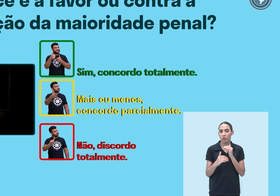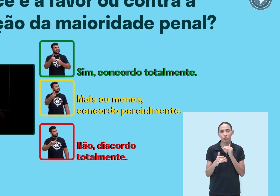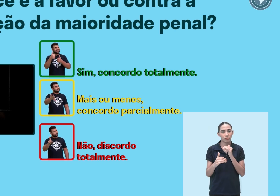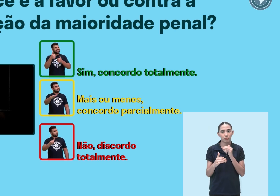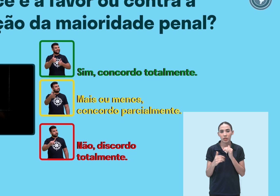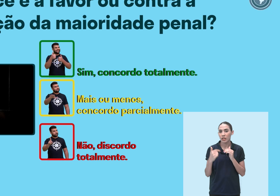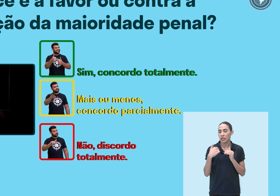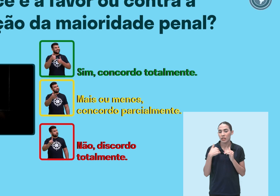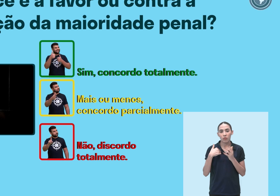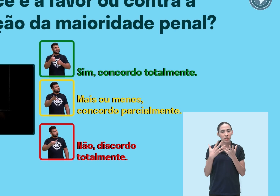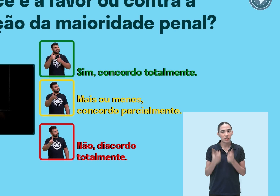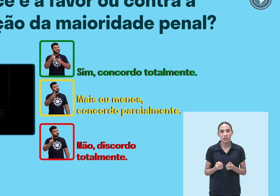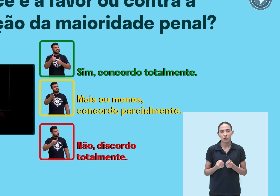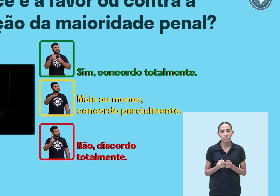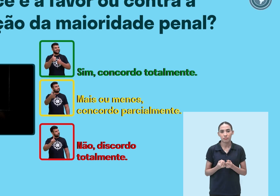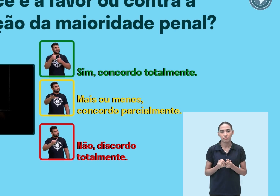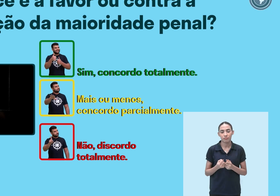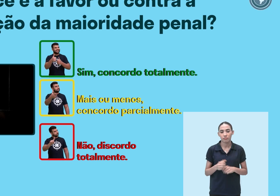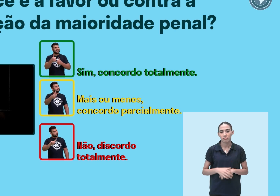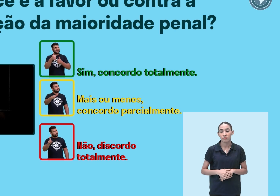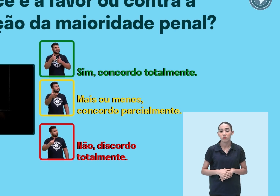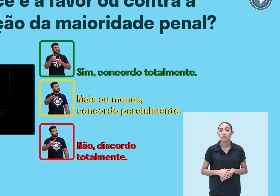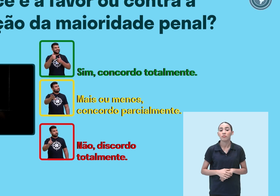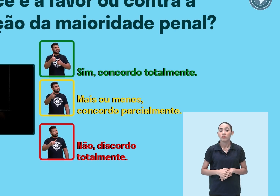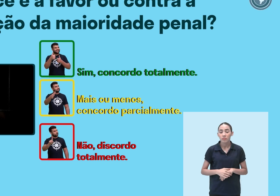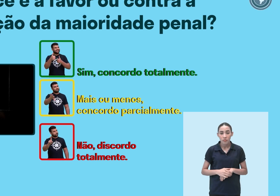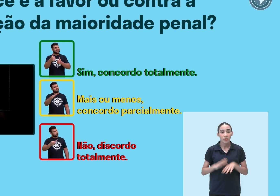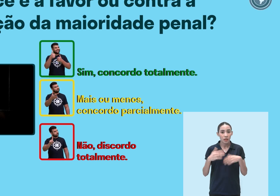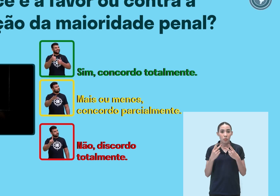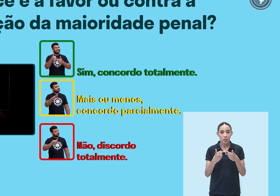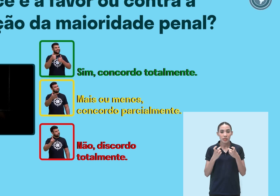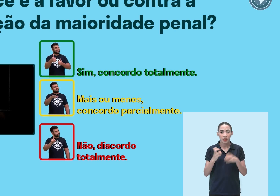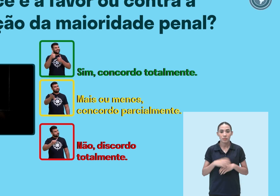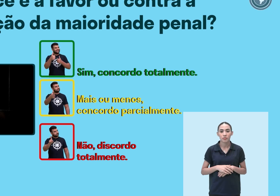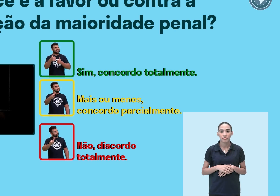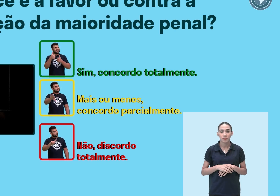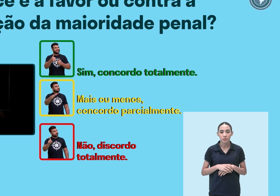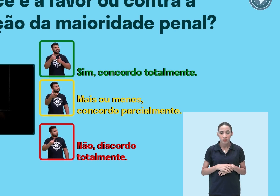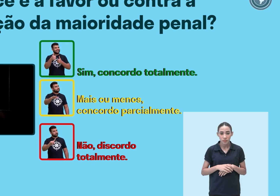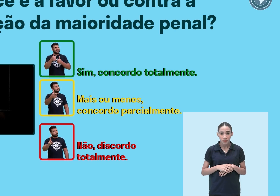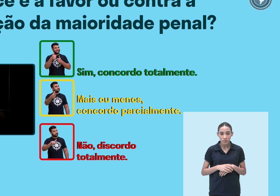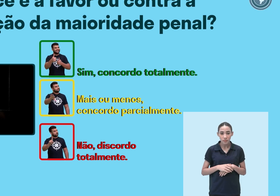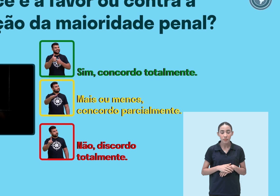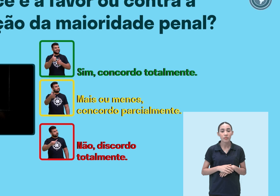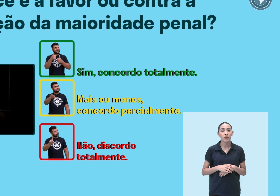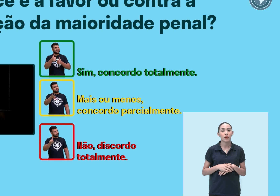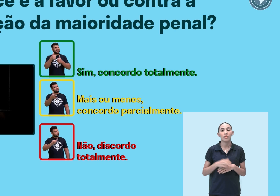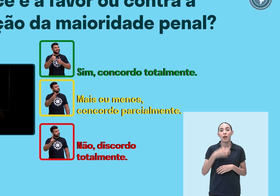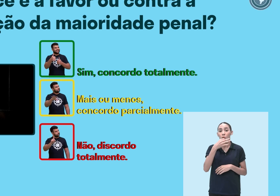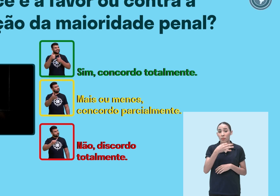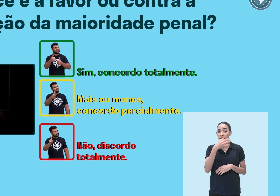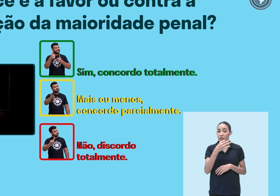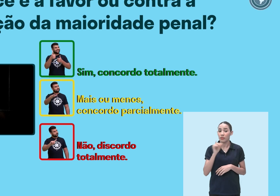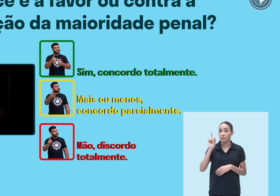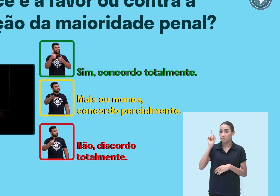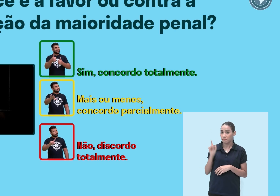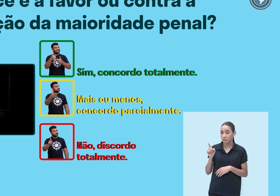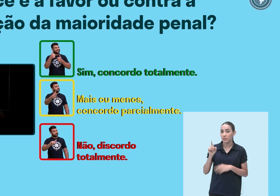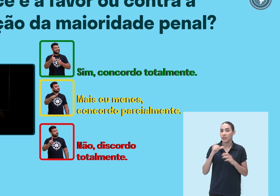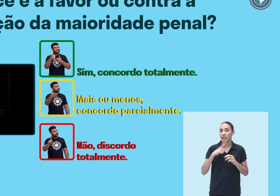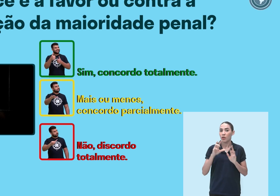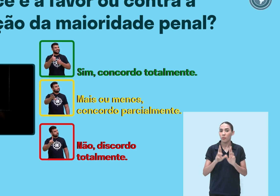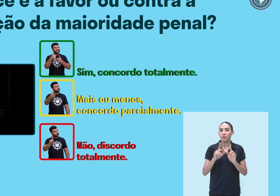totalmente, não sou a favor. E percebam que em cada um desses posicionamentos nós temos